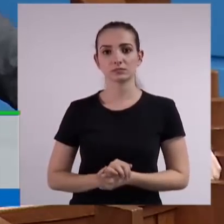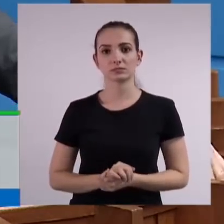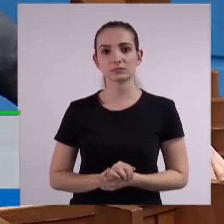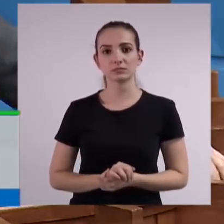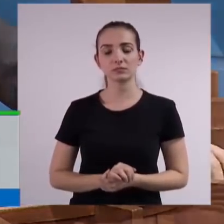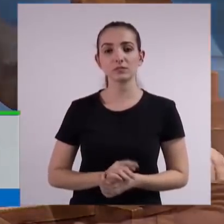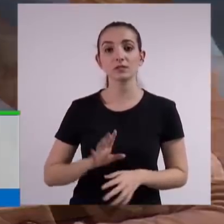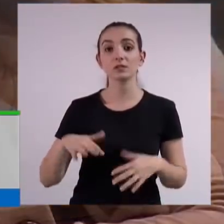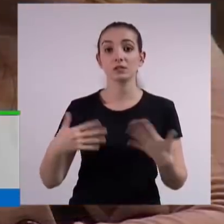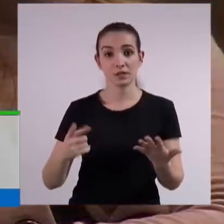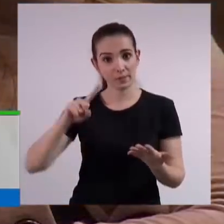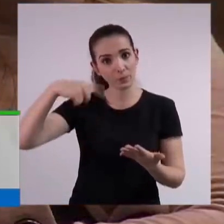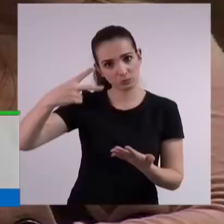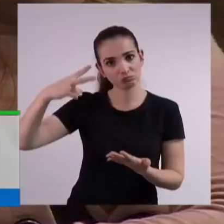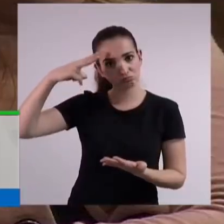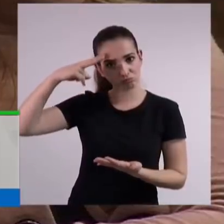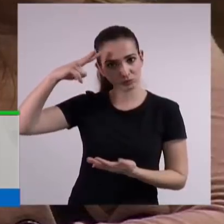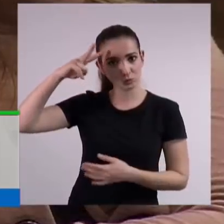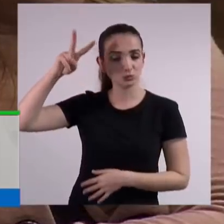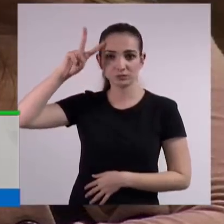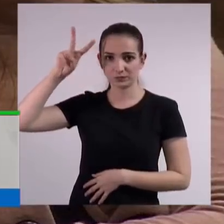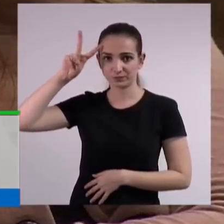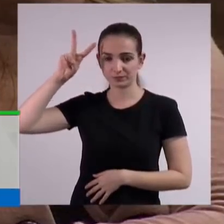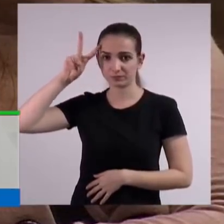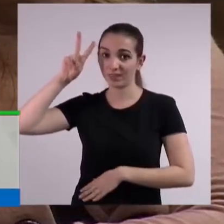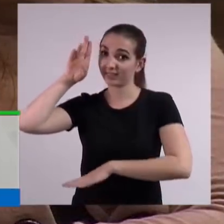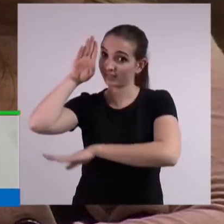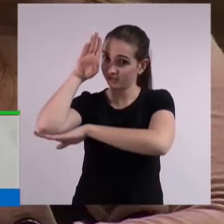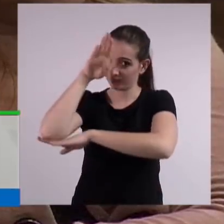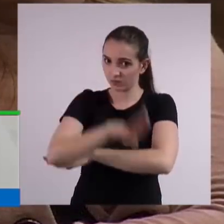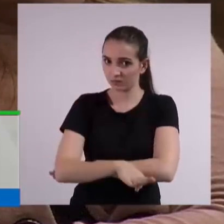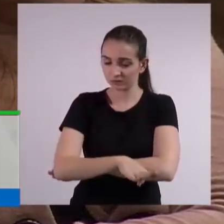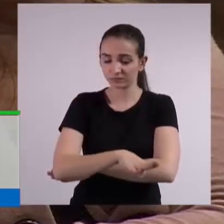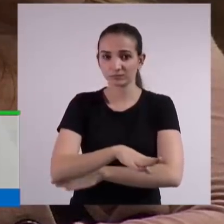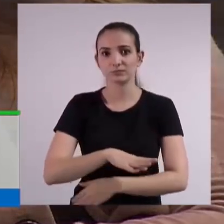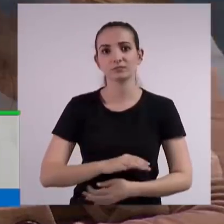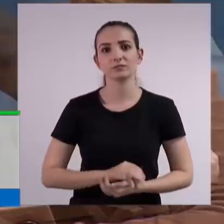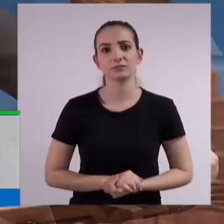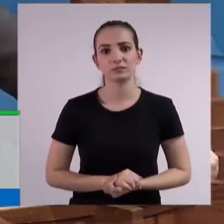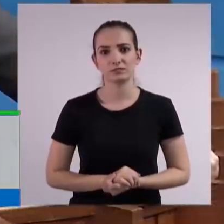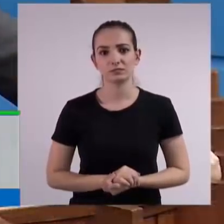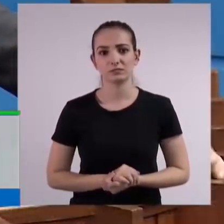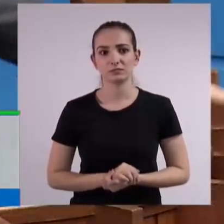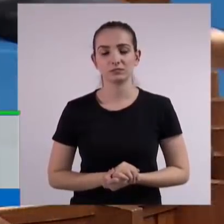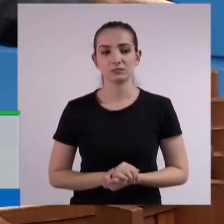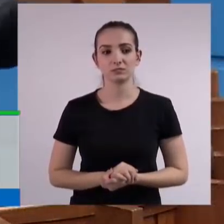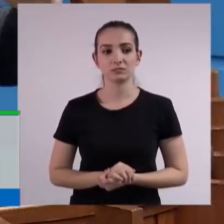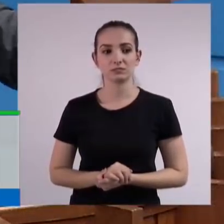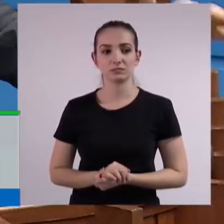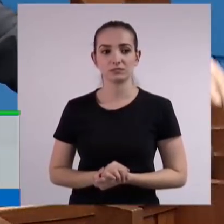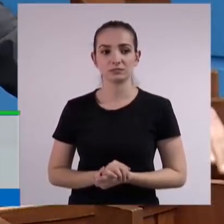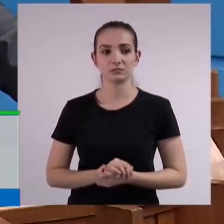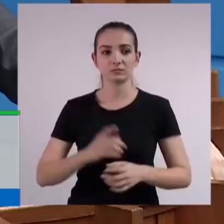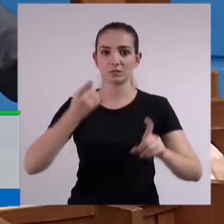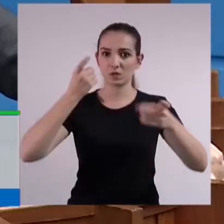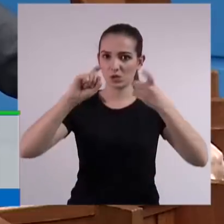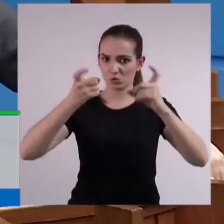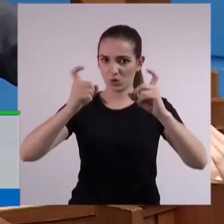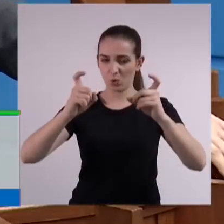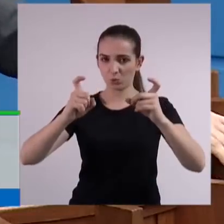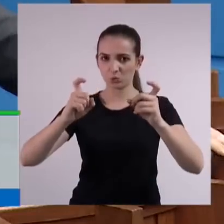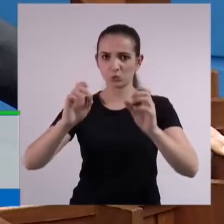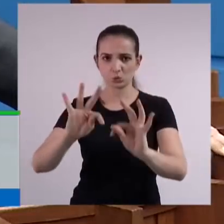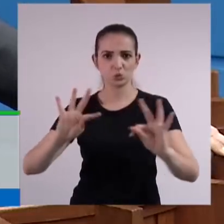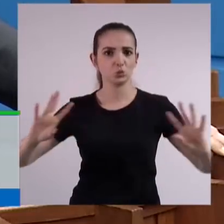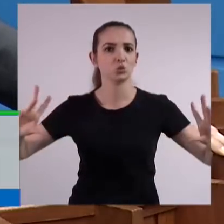na segunda-feira, à tarde, numa reunião com todos os